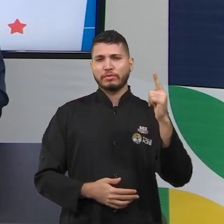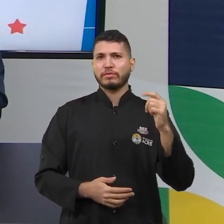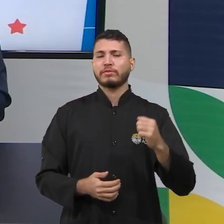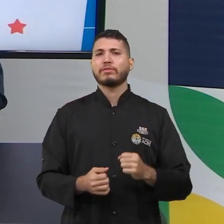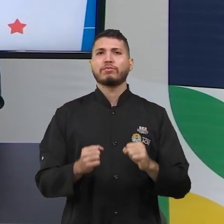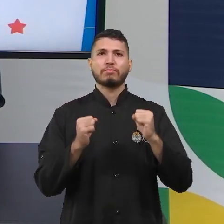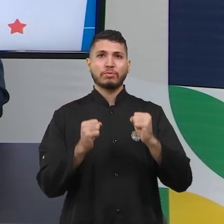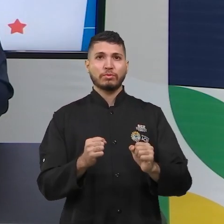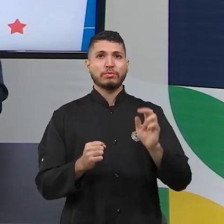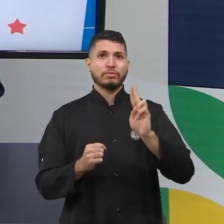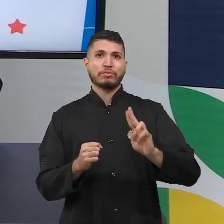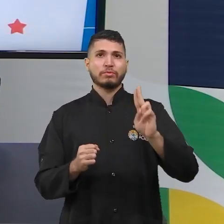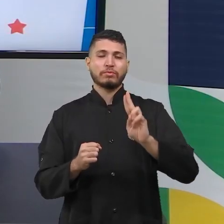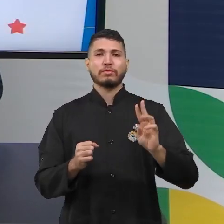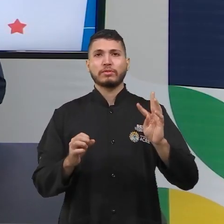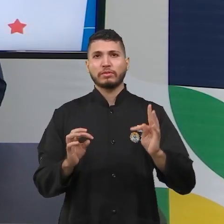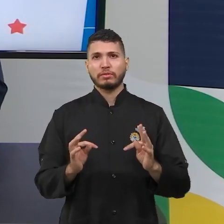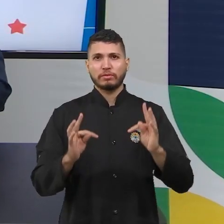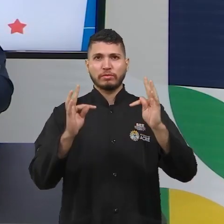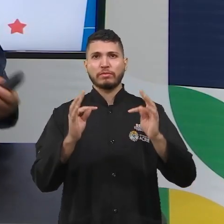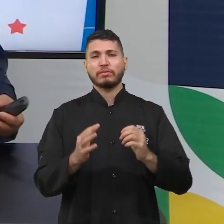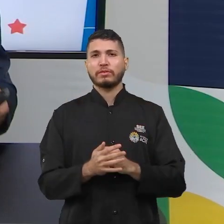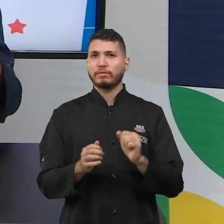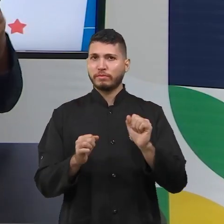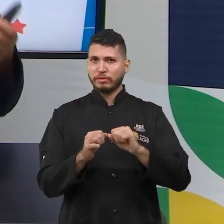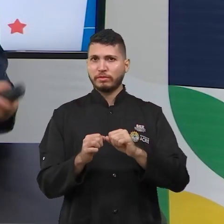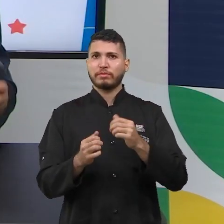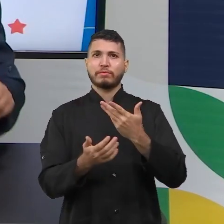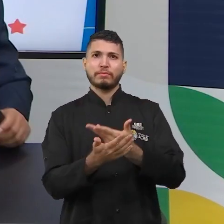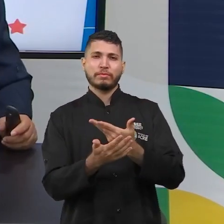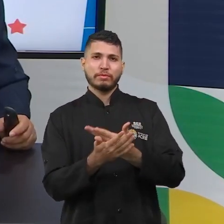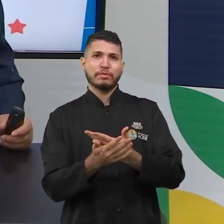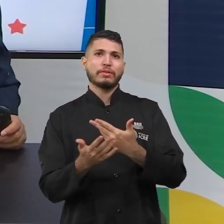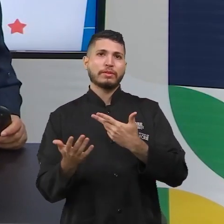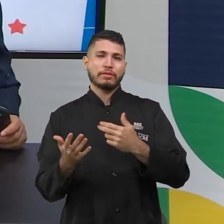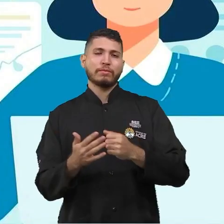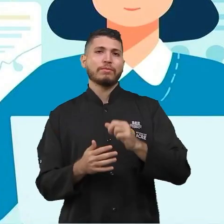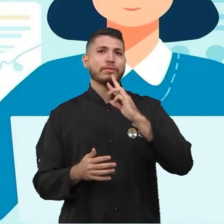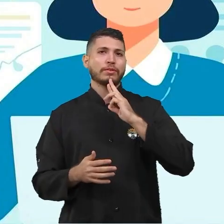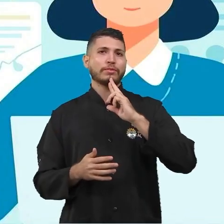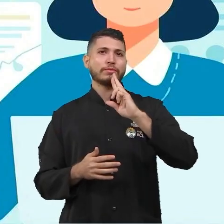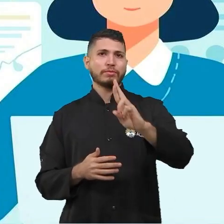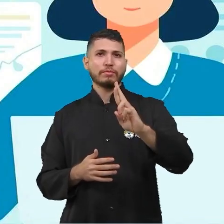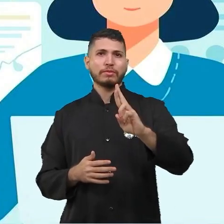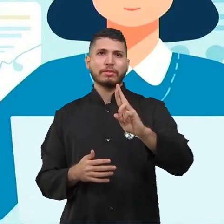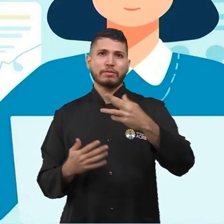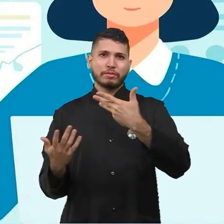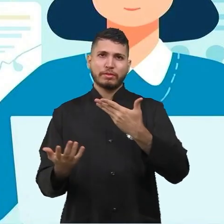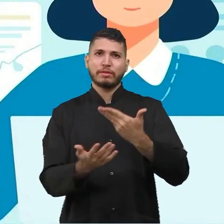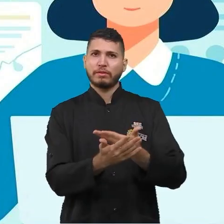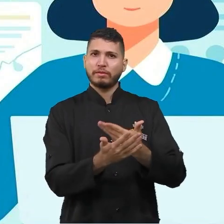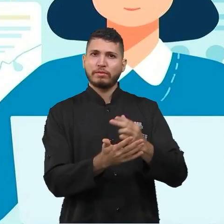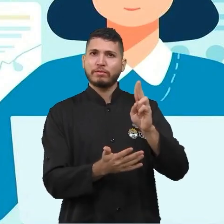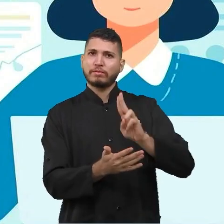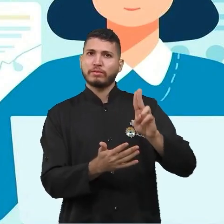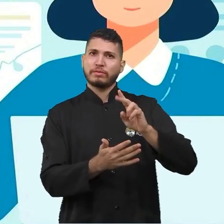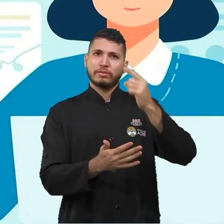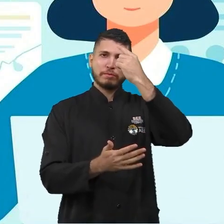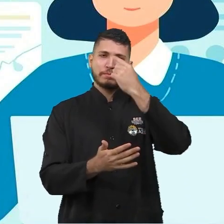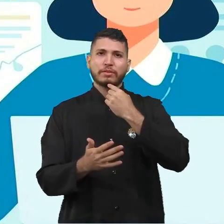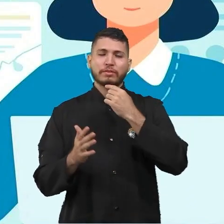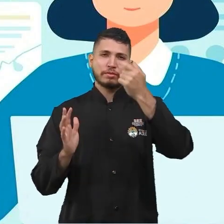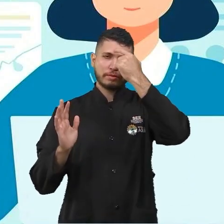da tecnologia para construir uma aula como essa e vejam como as imagens ficaram interessantes. Por último,